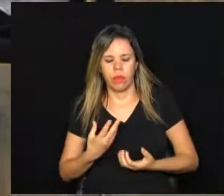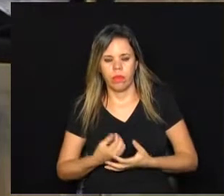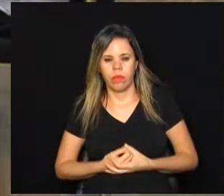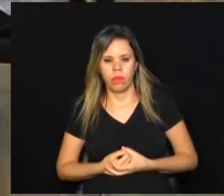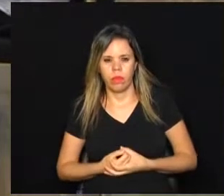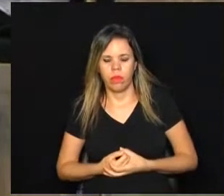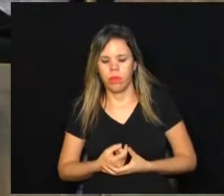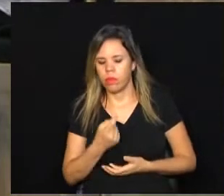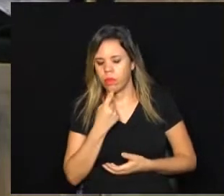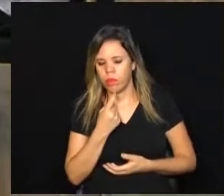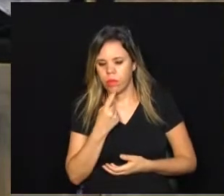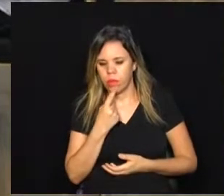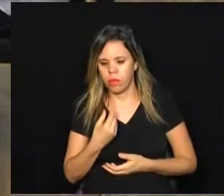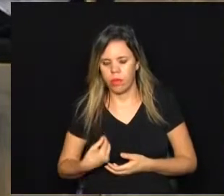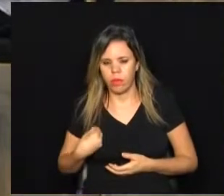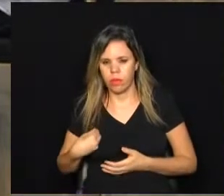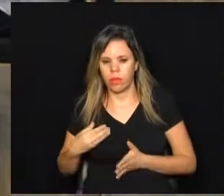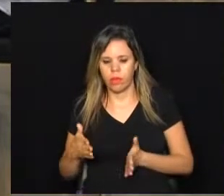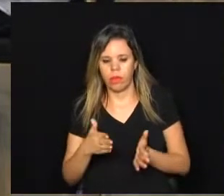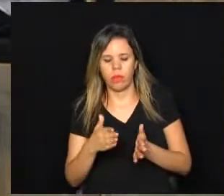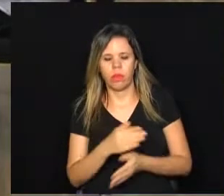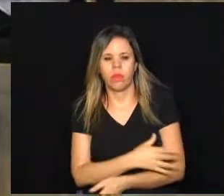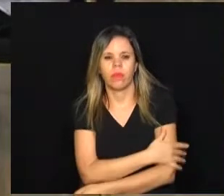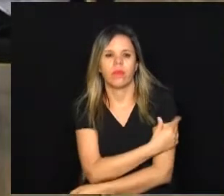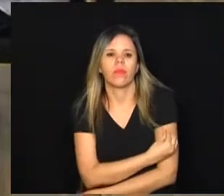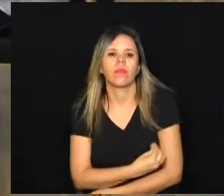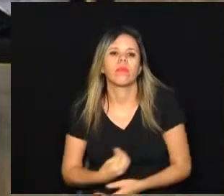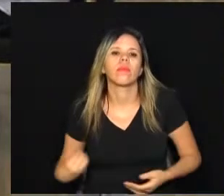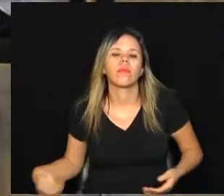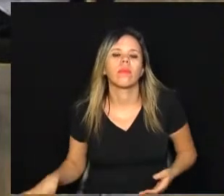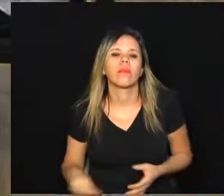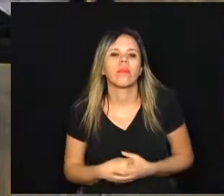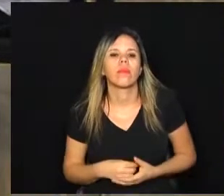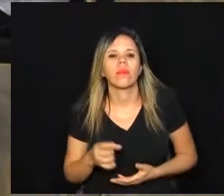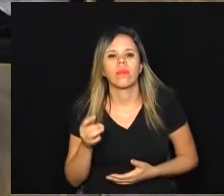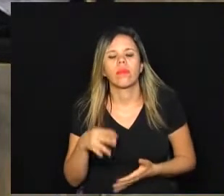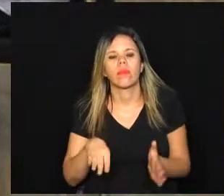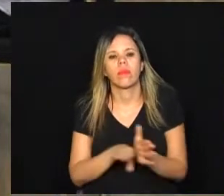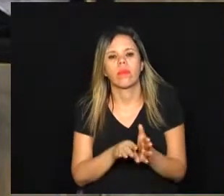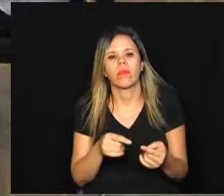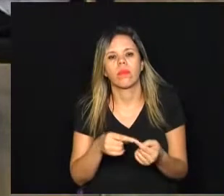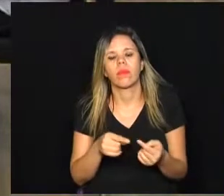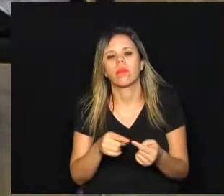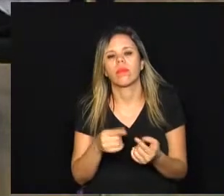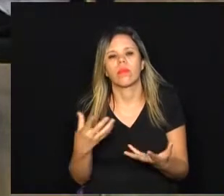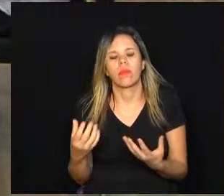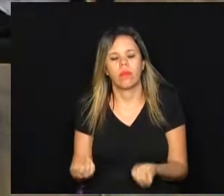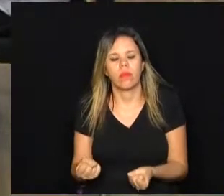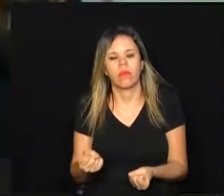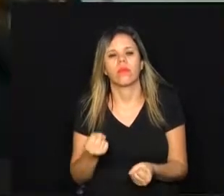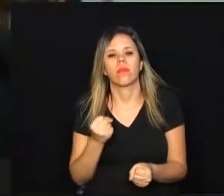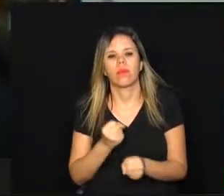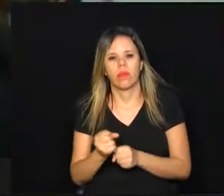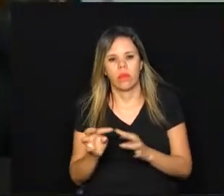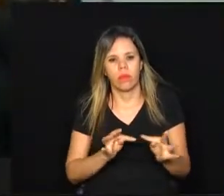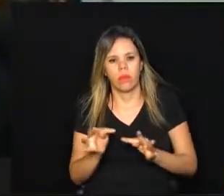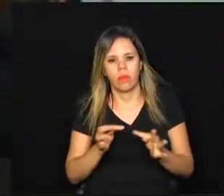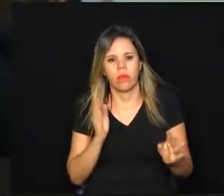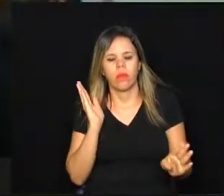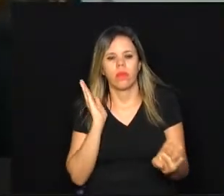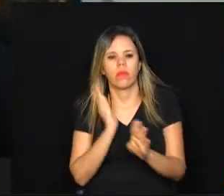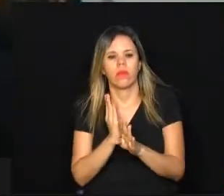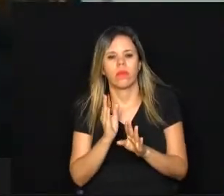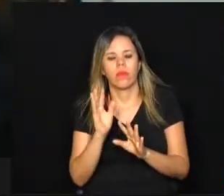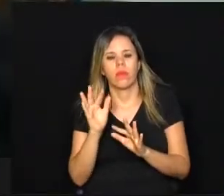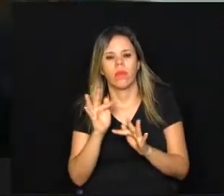que Campinas está nesse caminho. Esse é o caminho. Só chegaremos à universalização do saneamento se encontrarmos